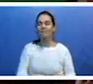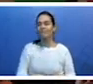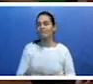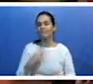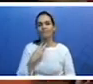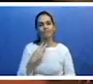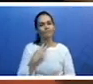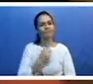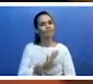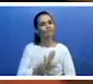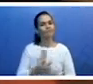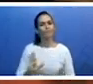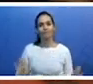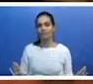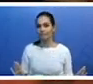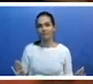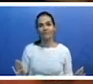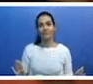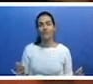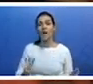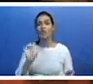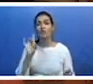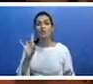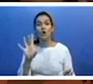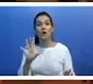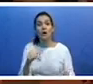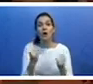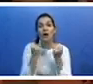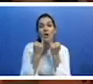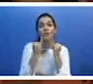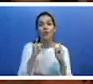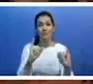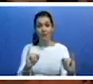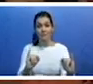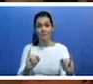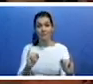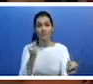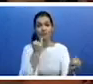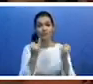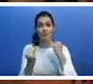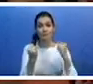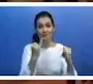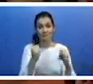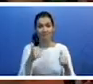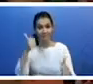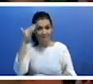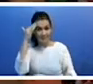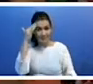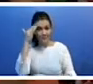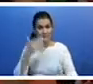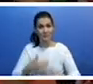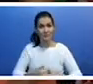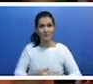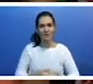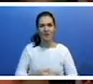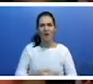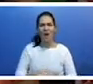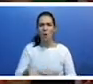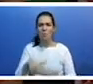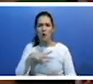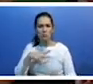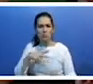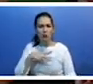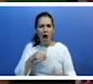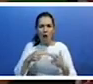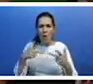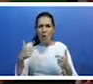tá? Aí não é um texto, você não pode colocar essa opinião pessoal no texto informativo. Você vai meramente